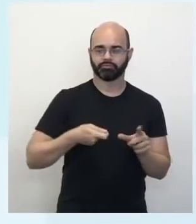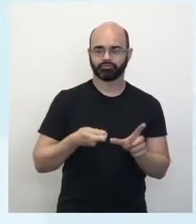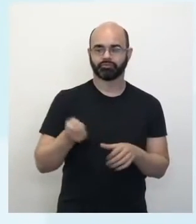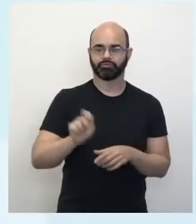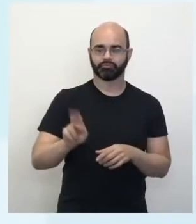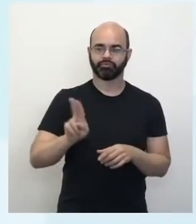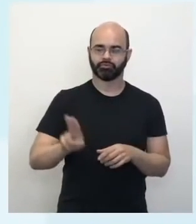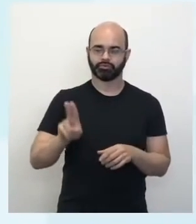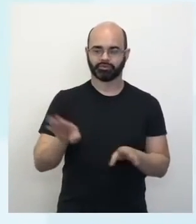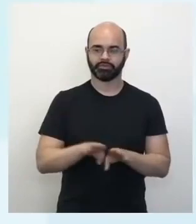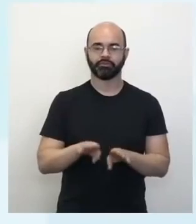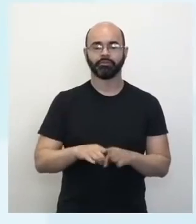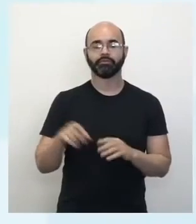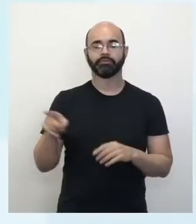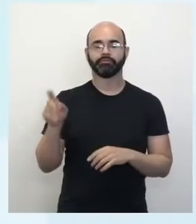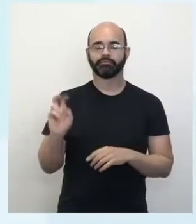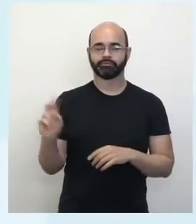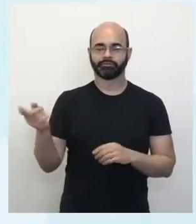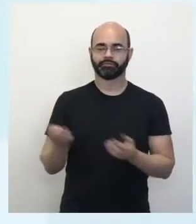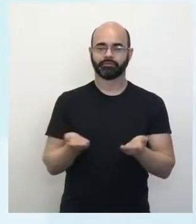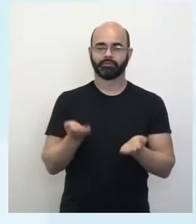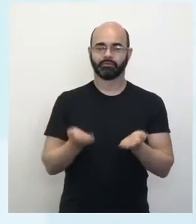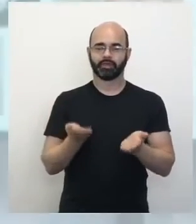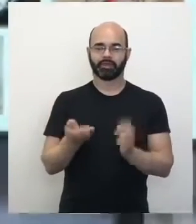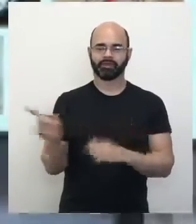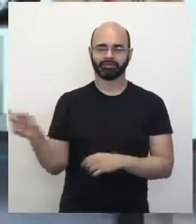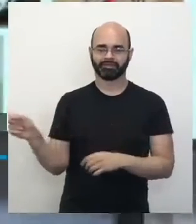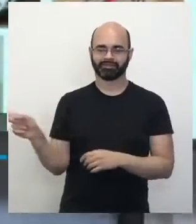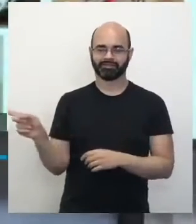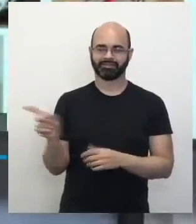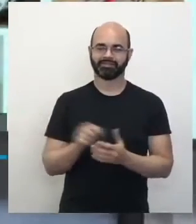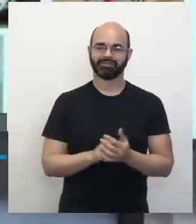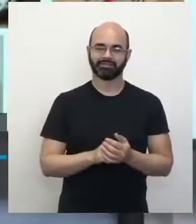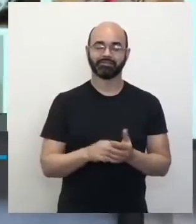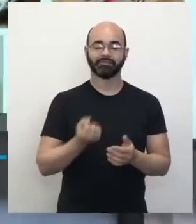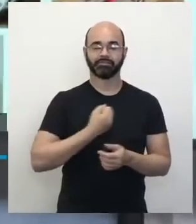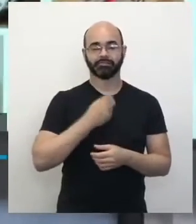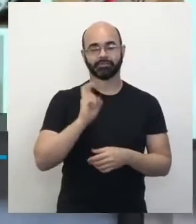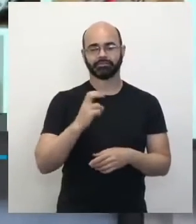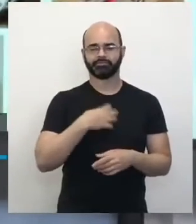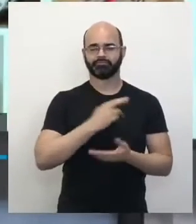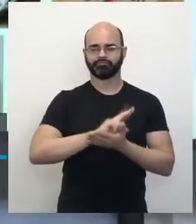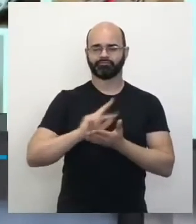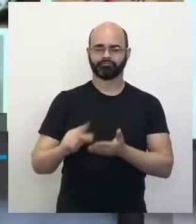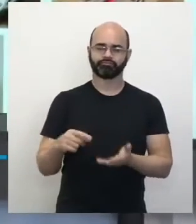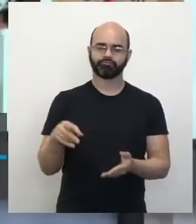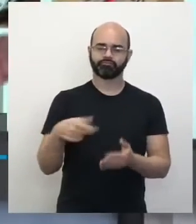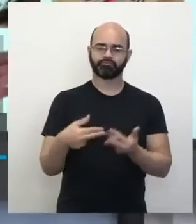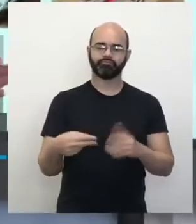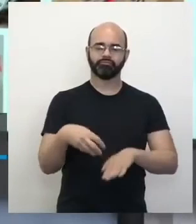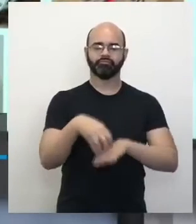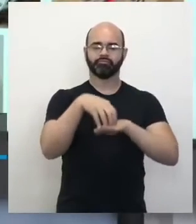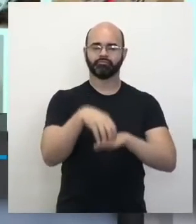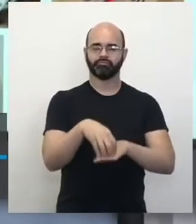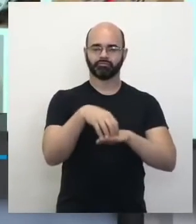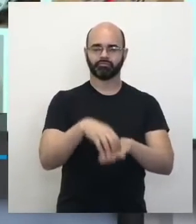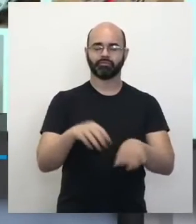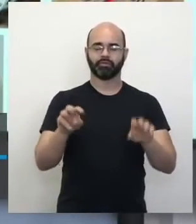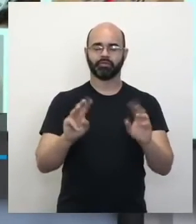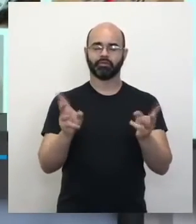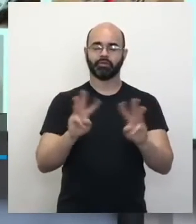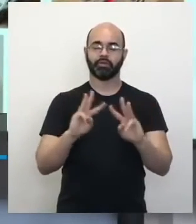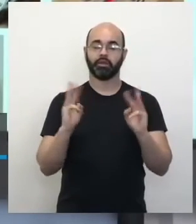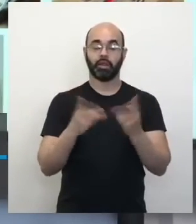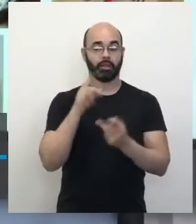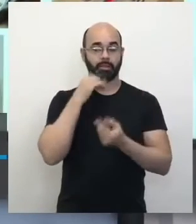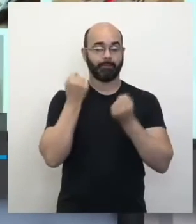aí uma balança, né? Balança que pode ser apresentada de várias formas, né? E serve para medir a massa de um corpo, não é o peso não,